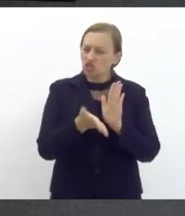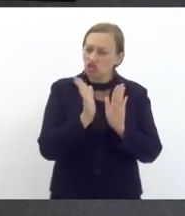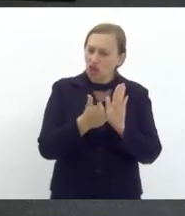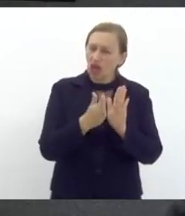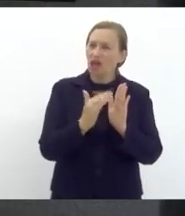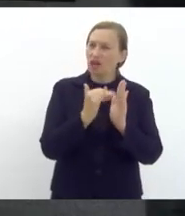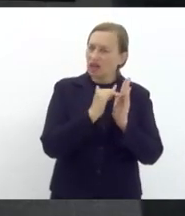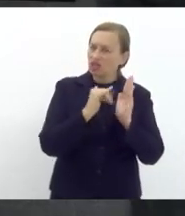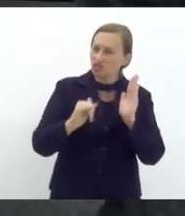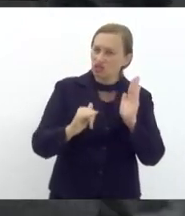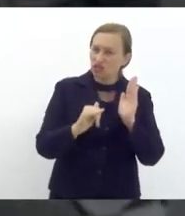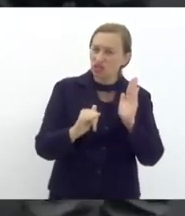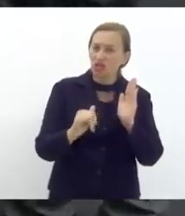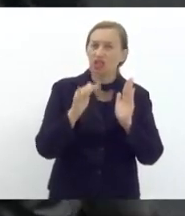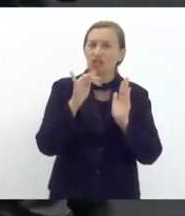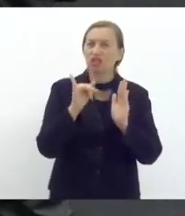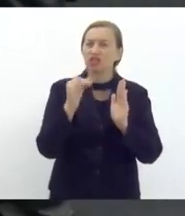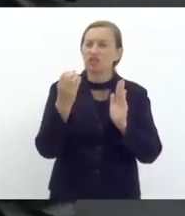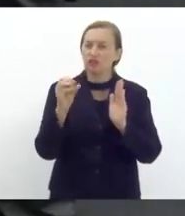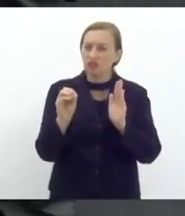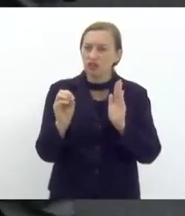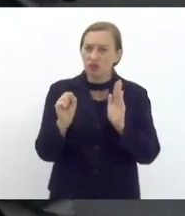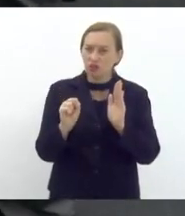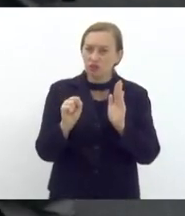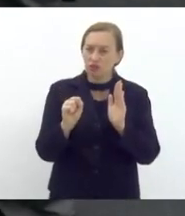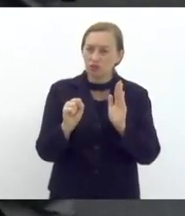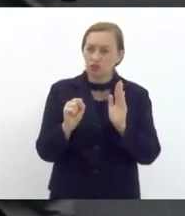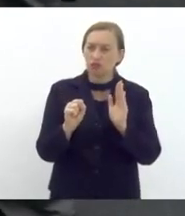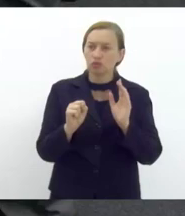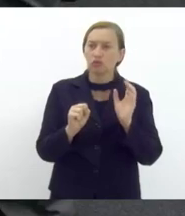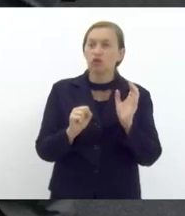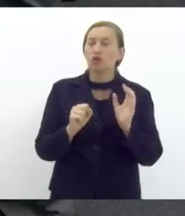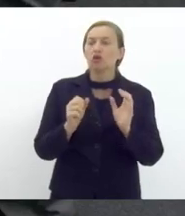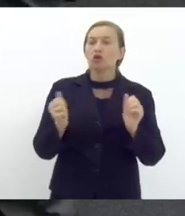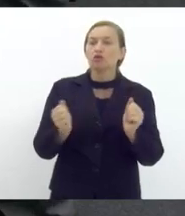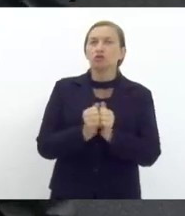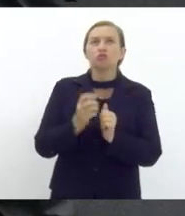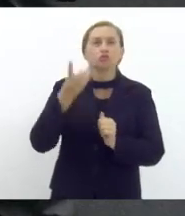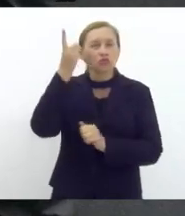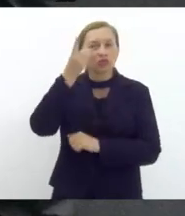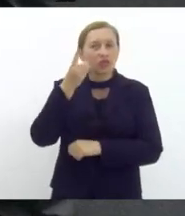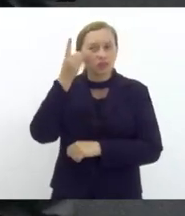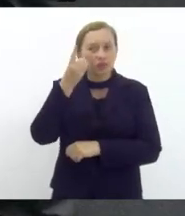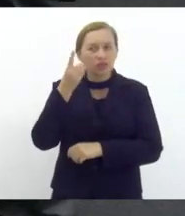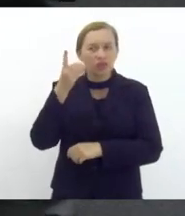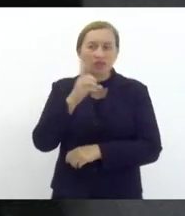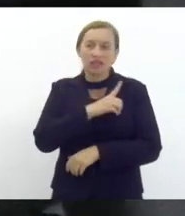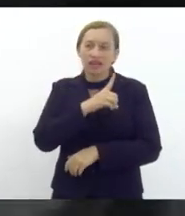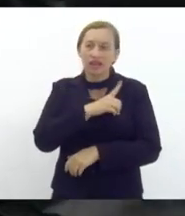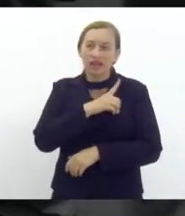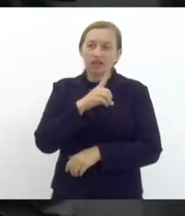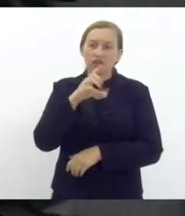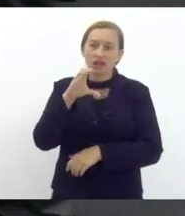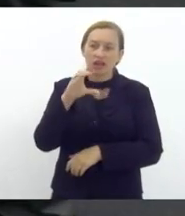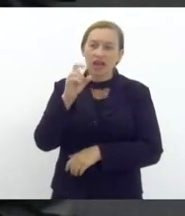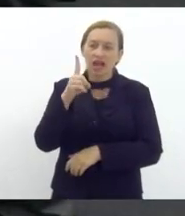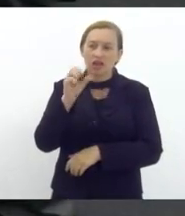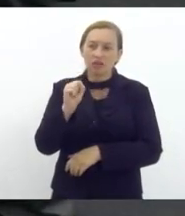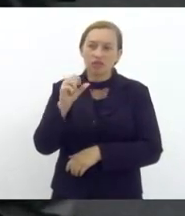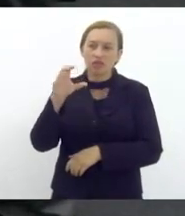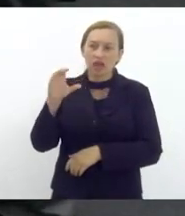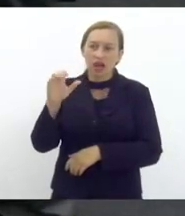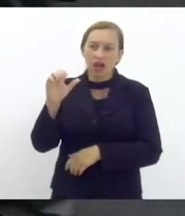remoção há uma lei que eu sou coautor com deputado Carlos delegado Carlos Augusto é a